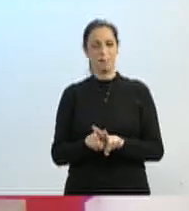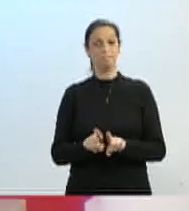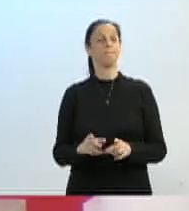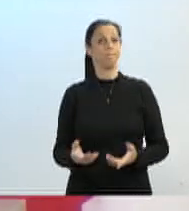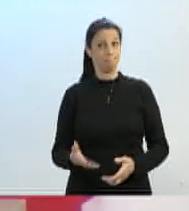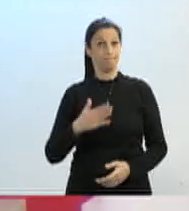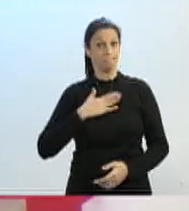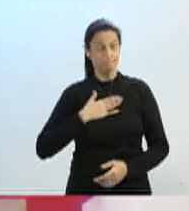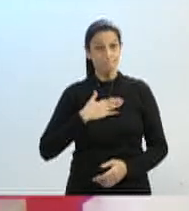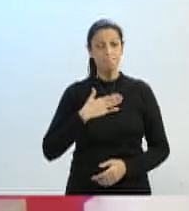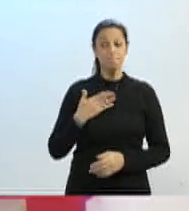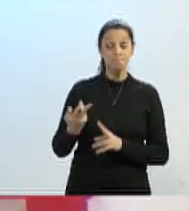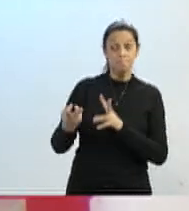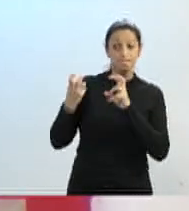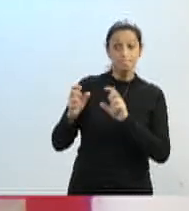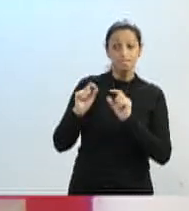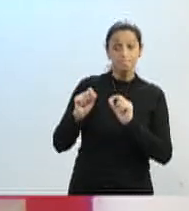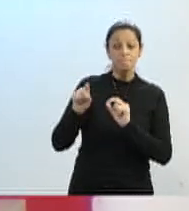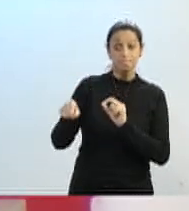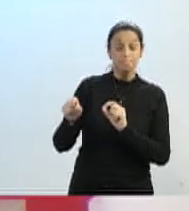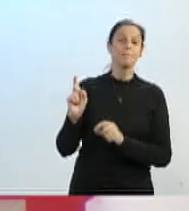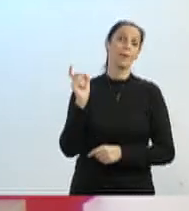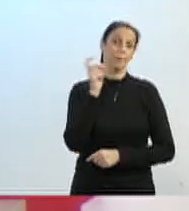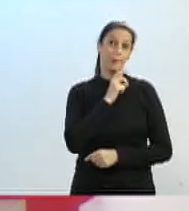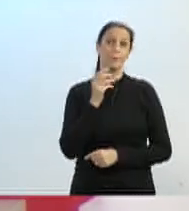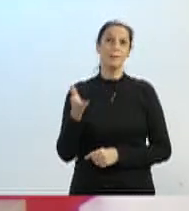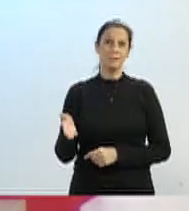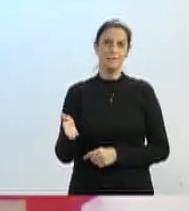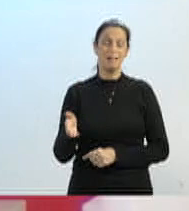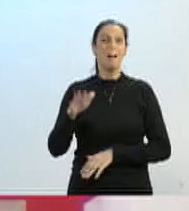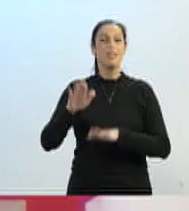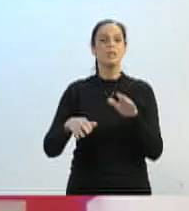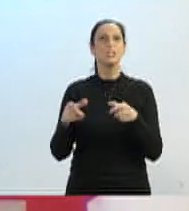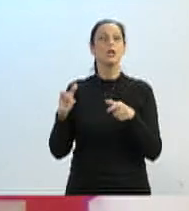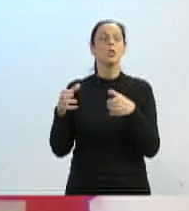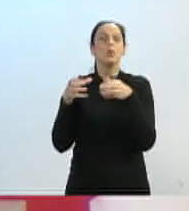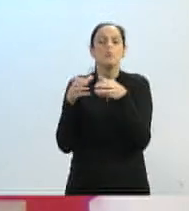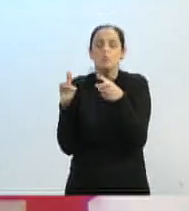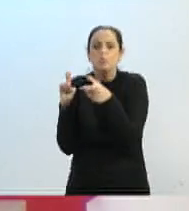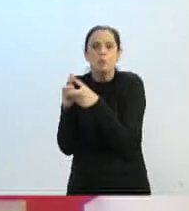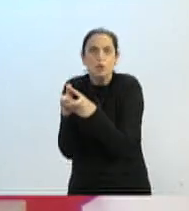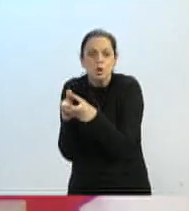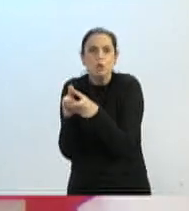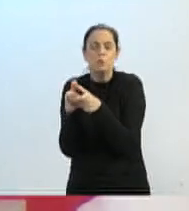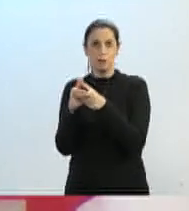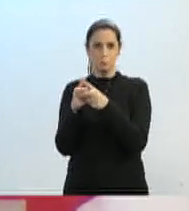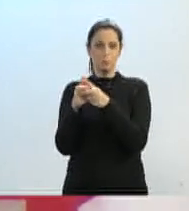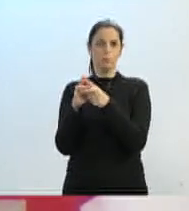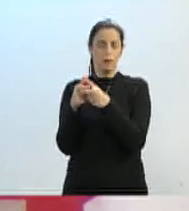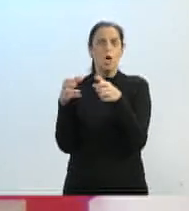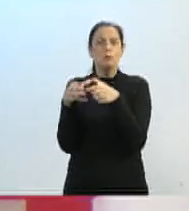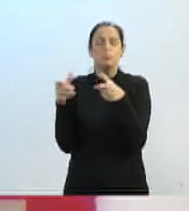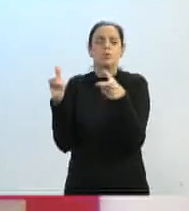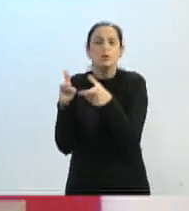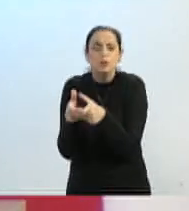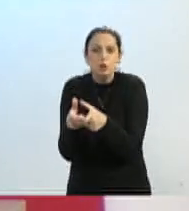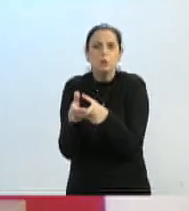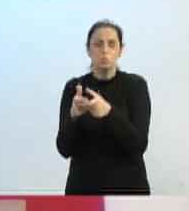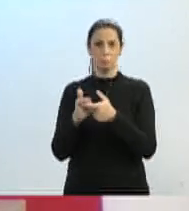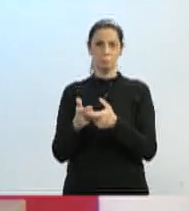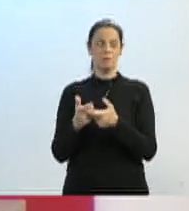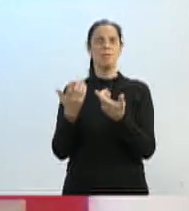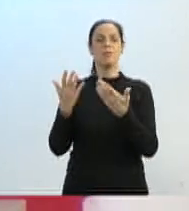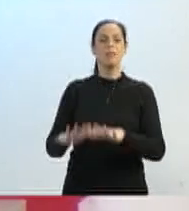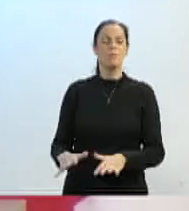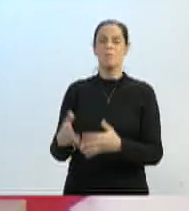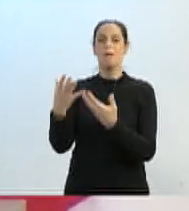uma mentira. Grupos de minoria tendem a não querer, em uma discussão, a fala do